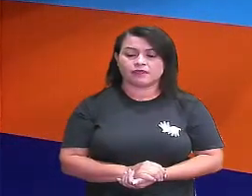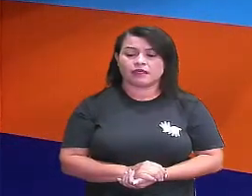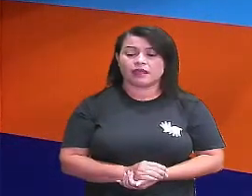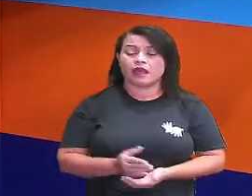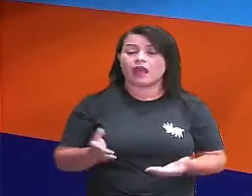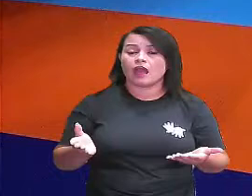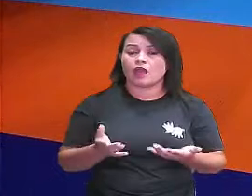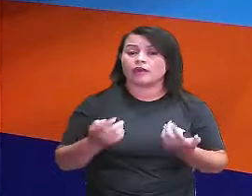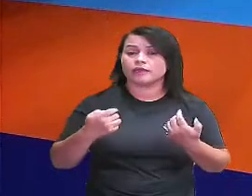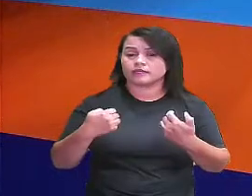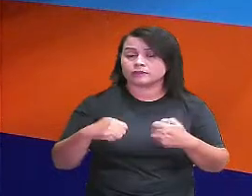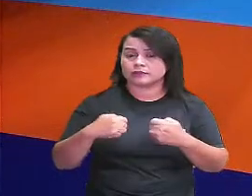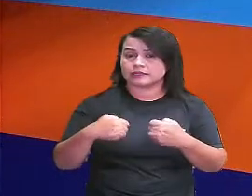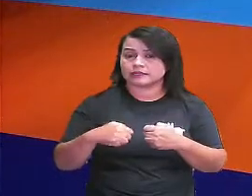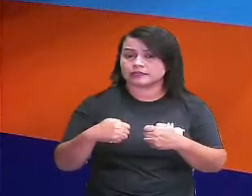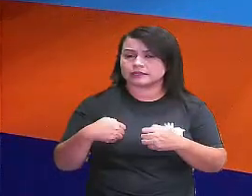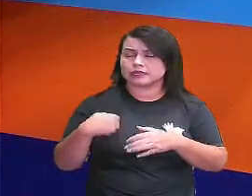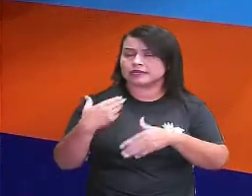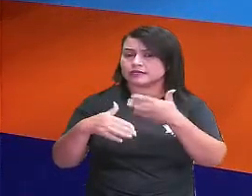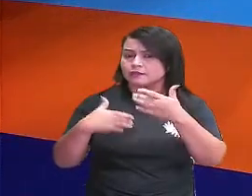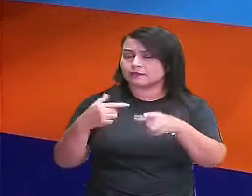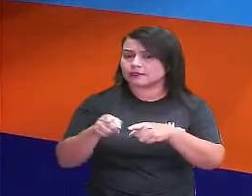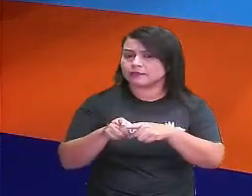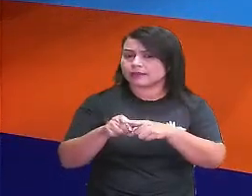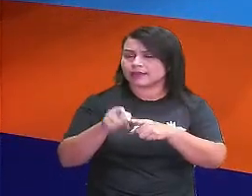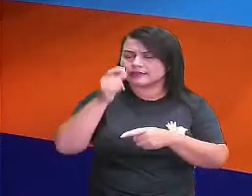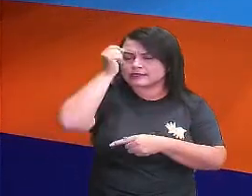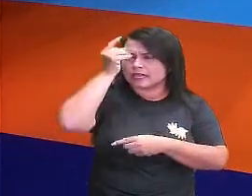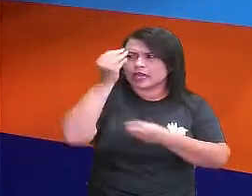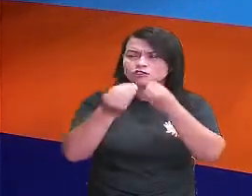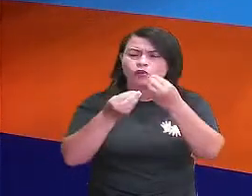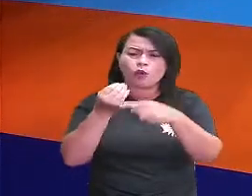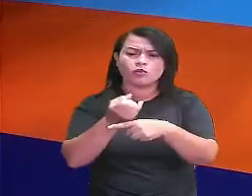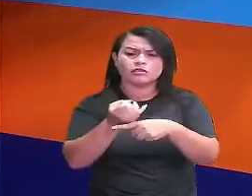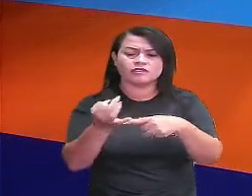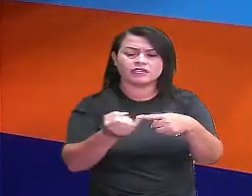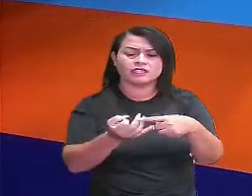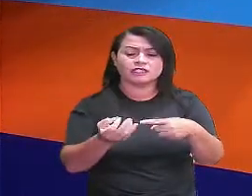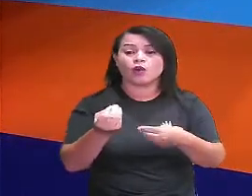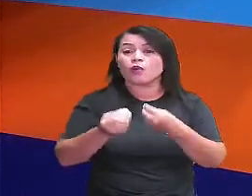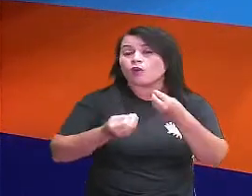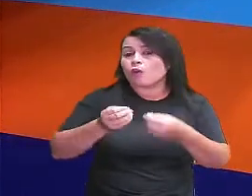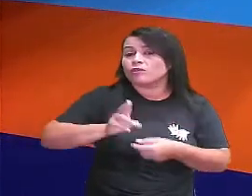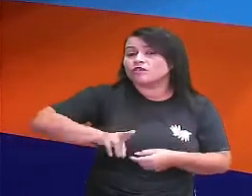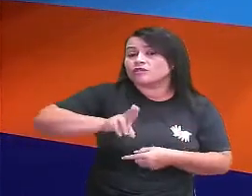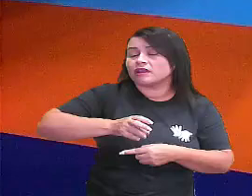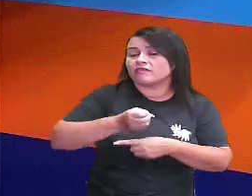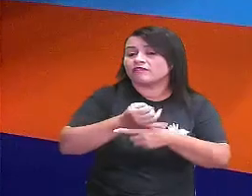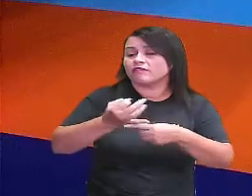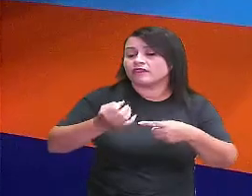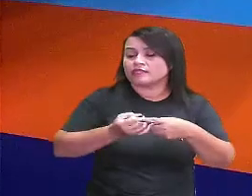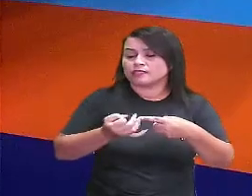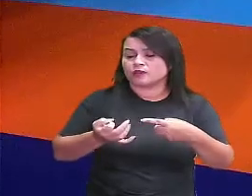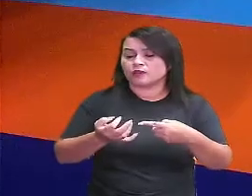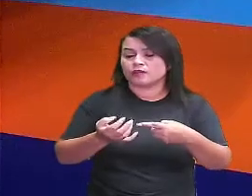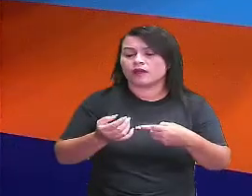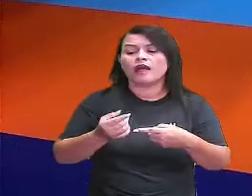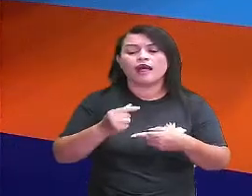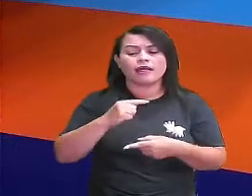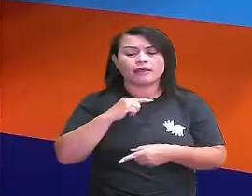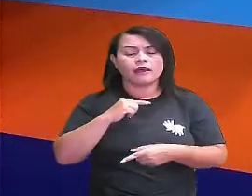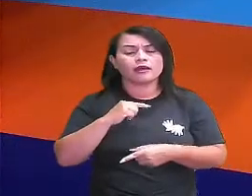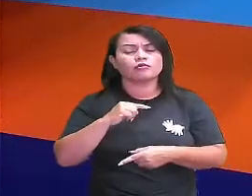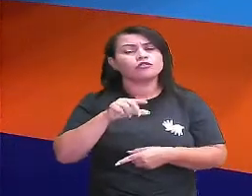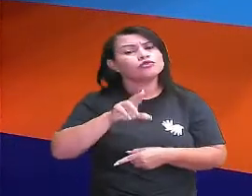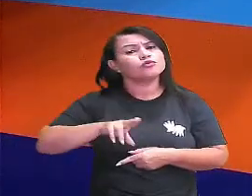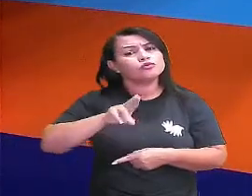Agora, a gente precisa desenvolver essas ideias de fração, tá? Então, quando é que a gente usa fração? Usamos a fração